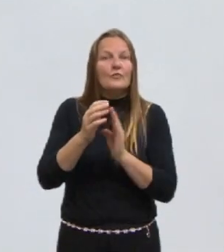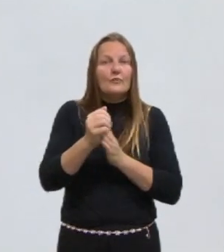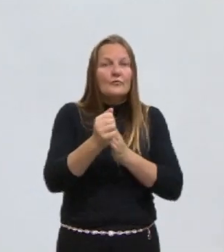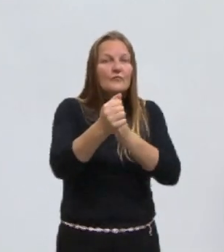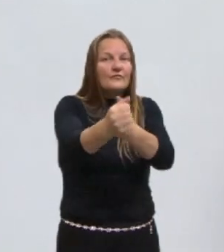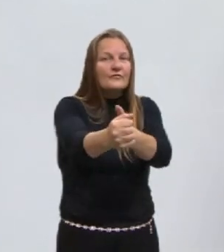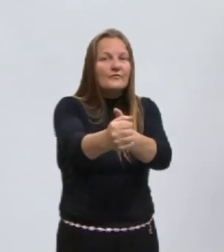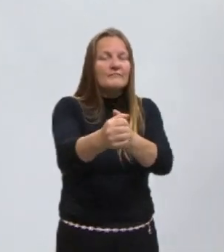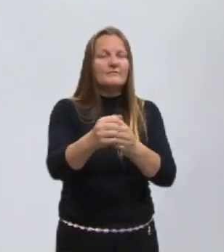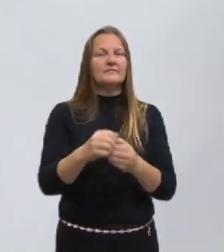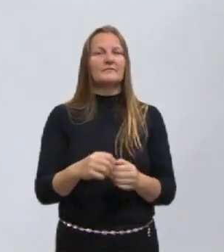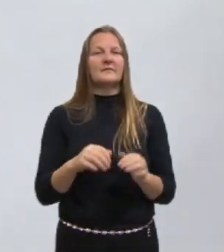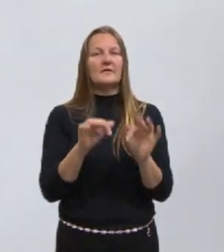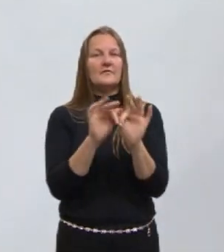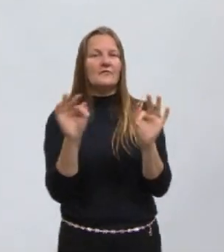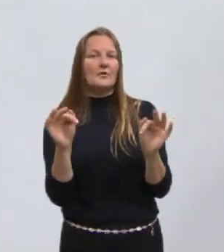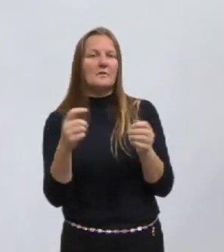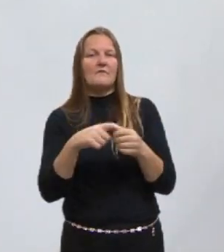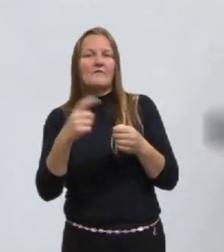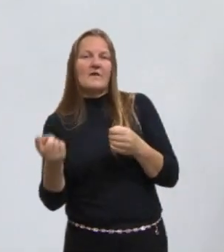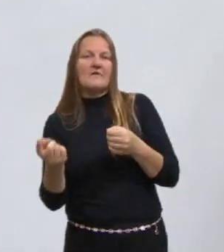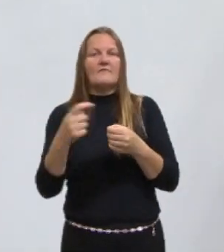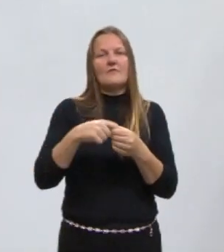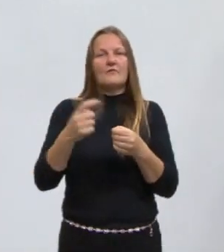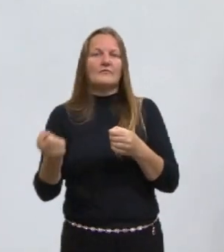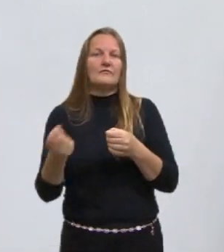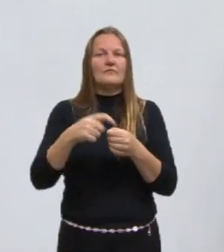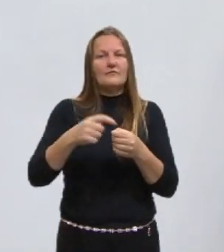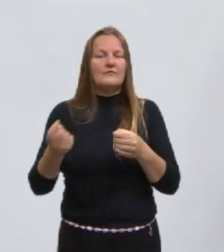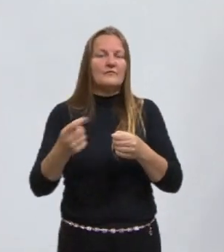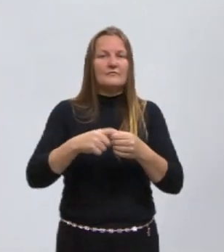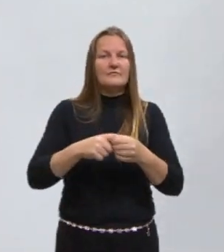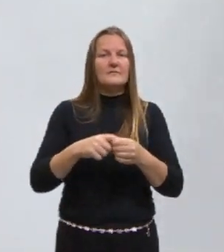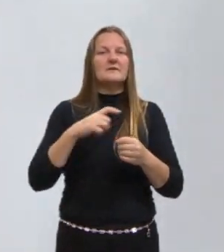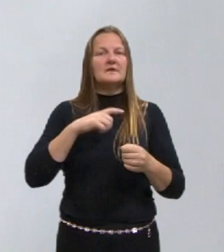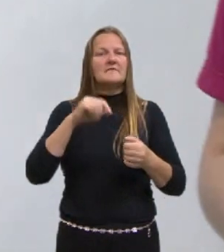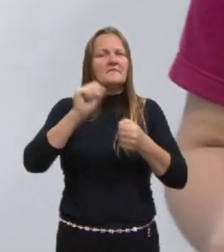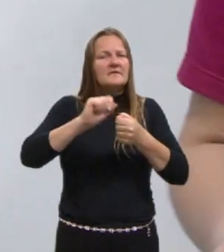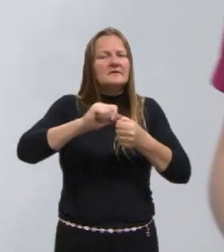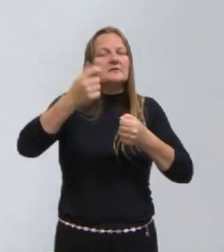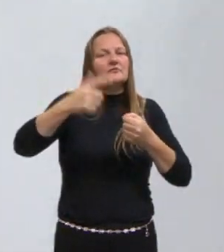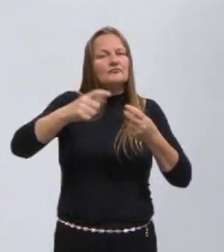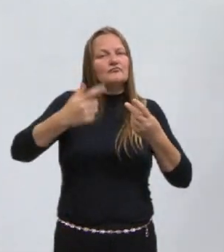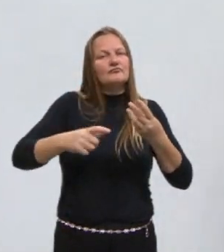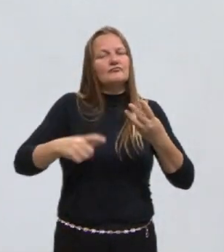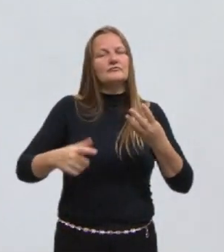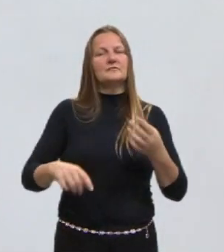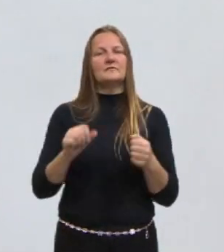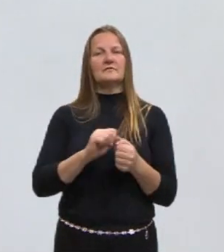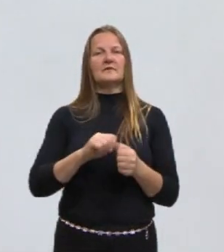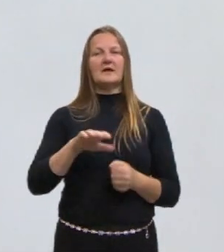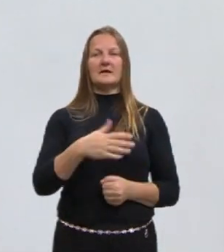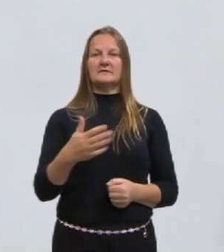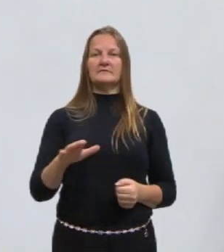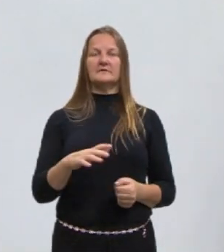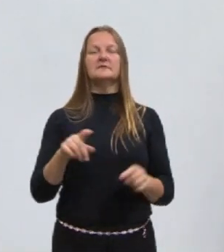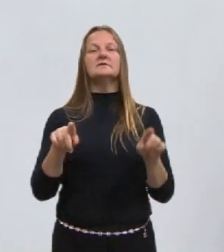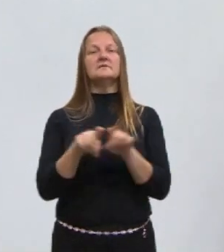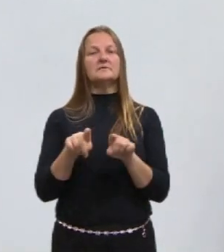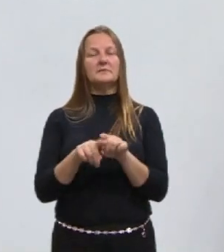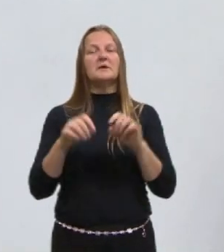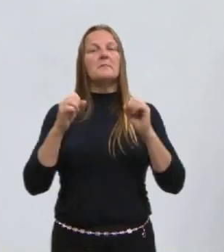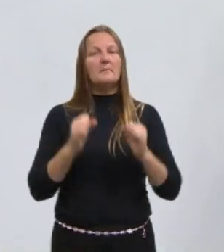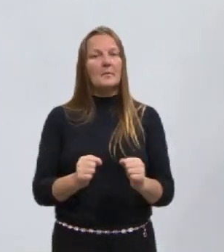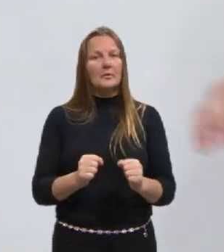tão certinha. A gente pode ir e voltar e fazer quantas vezes a gente for necessário. Né, e às vezes também a gente